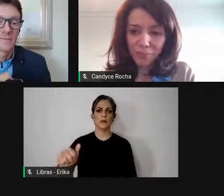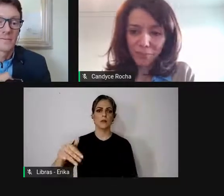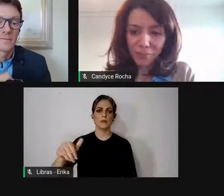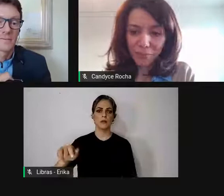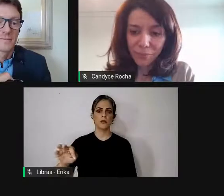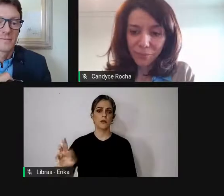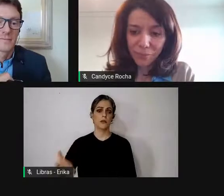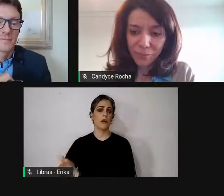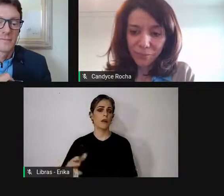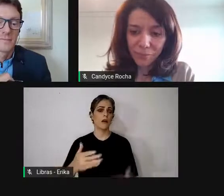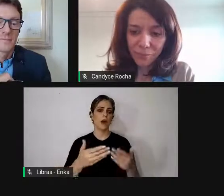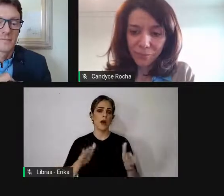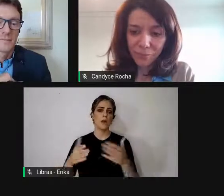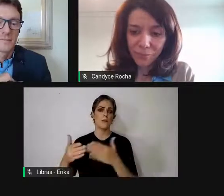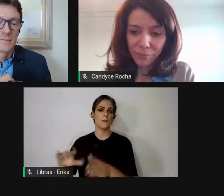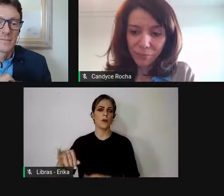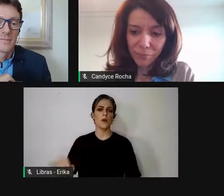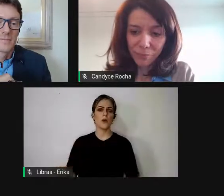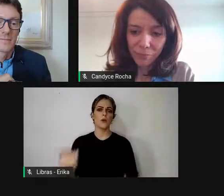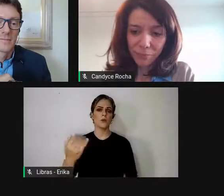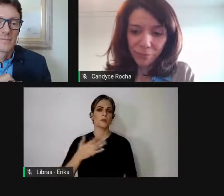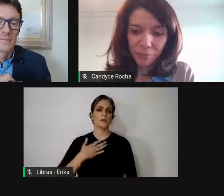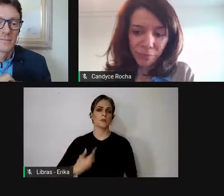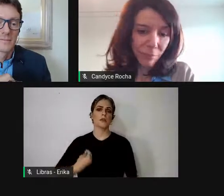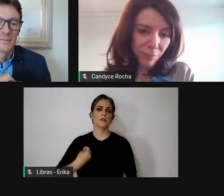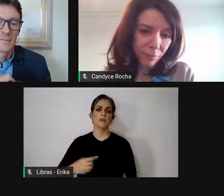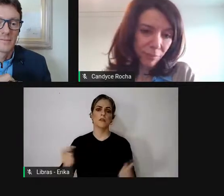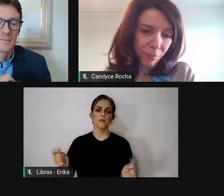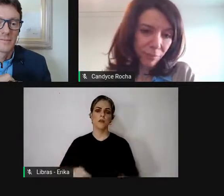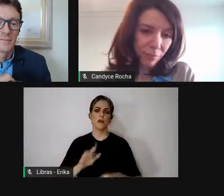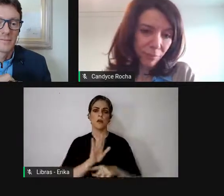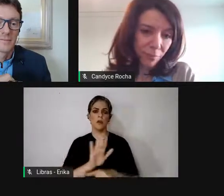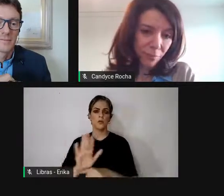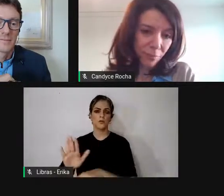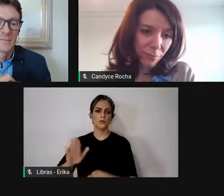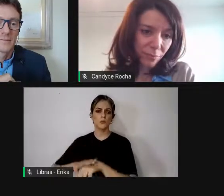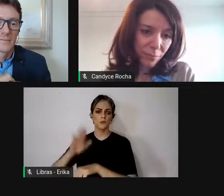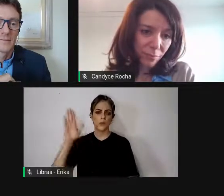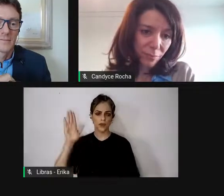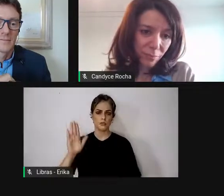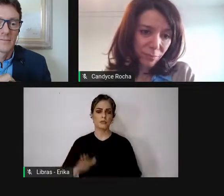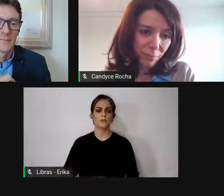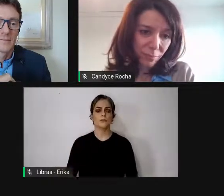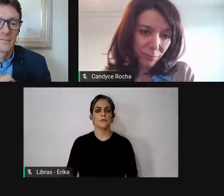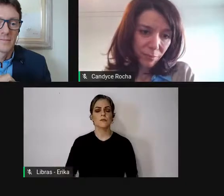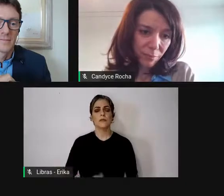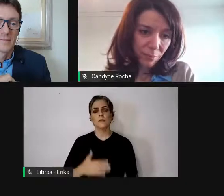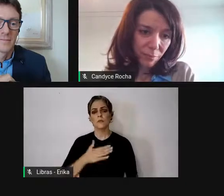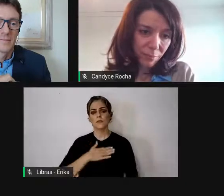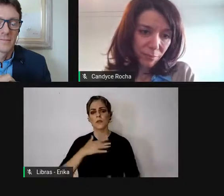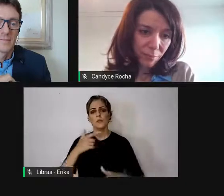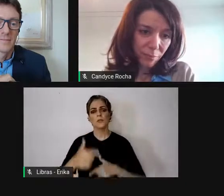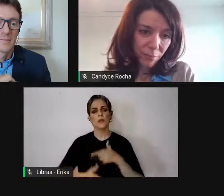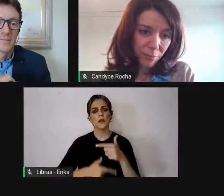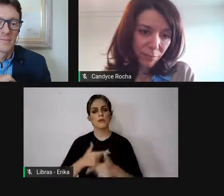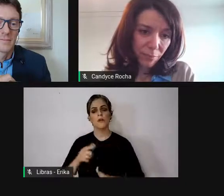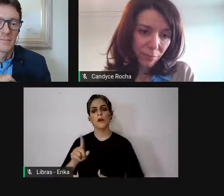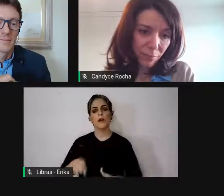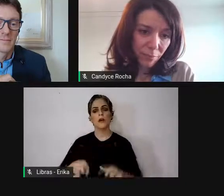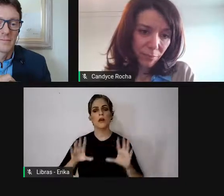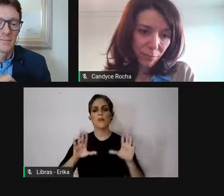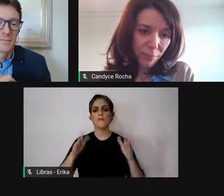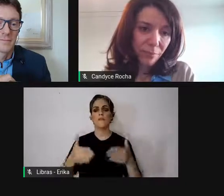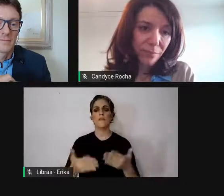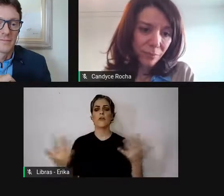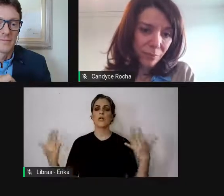contribuir mais, né. Meu trabalho é focado na inclusão social também, né, de